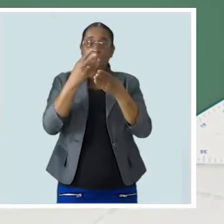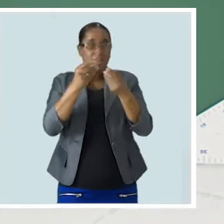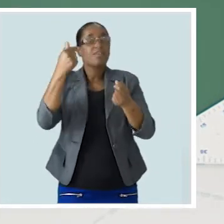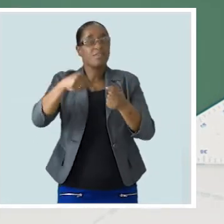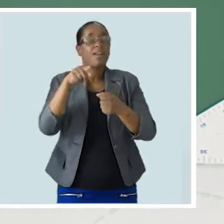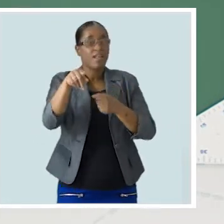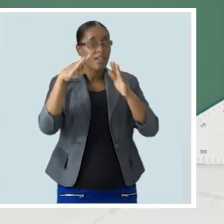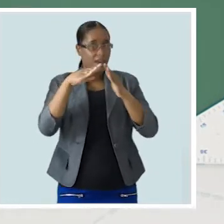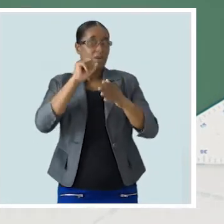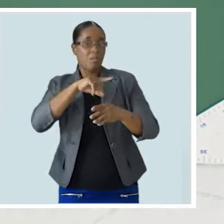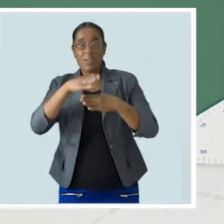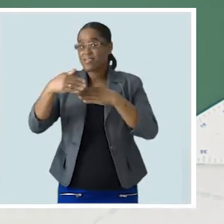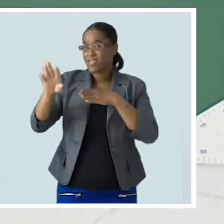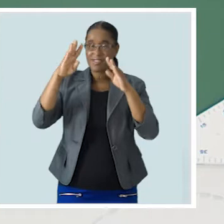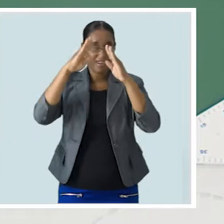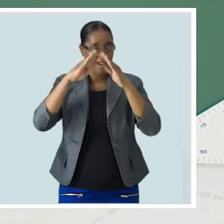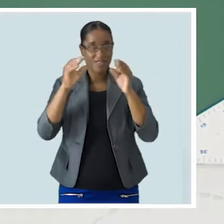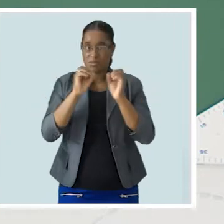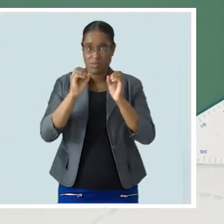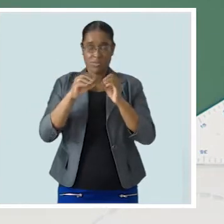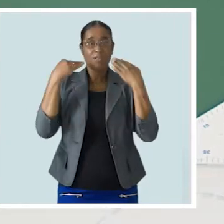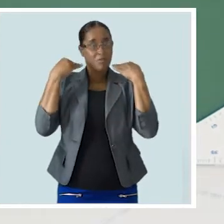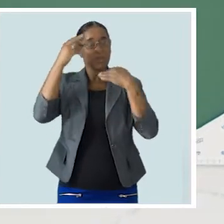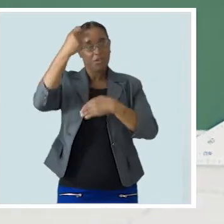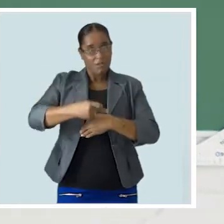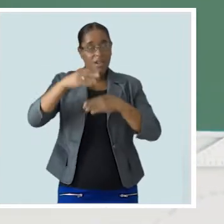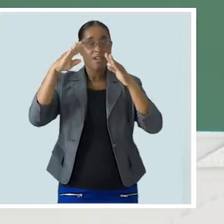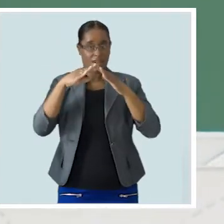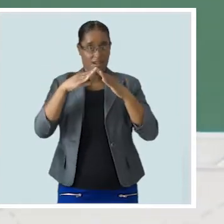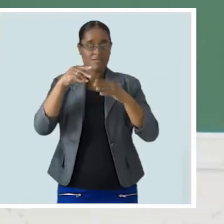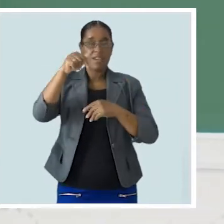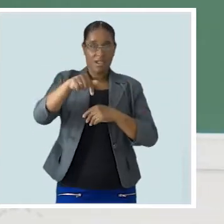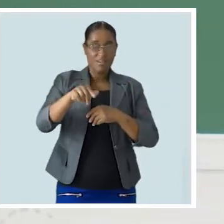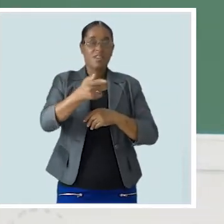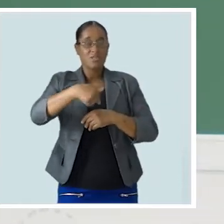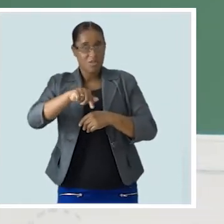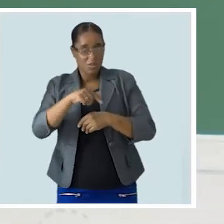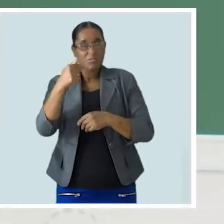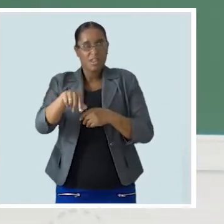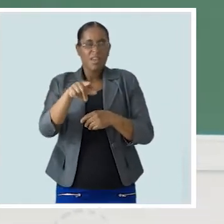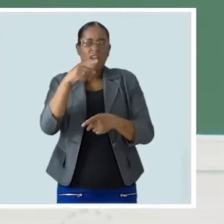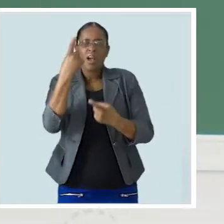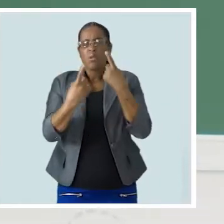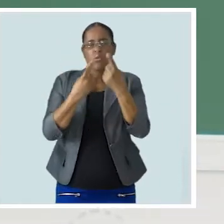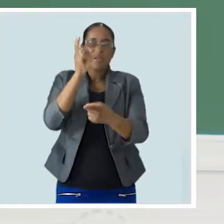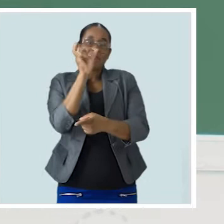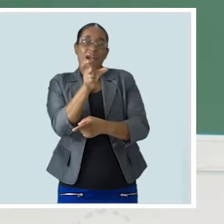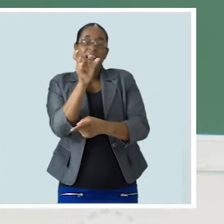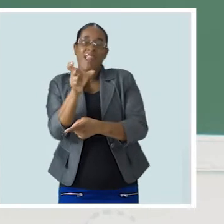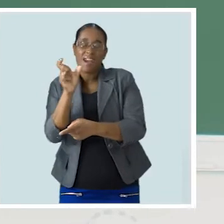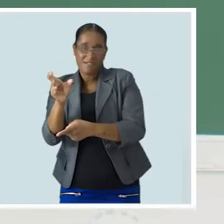As orientações é para ficar em casa. E aqui nós temos algumas palavras, que são